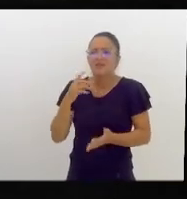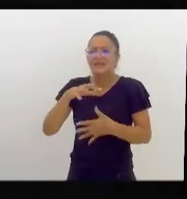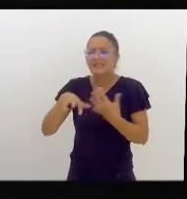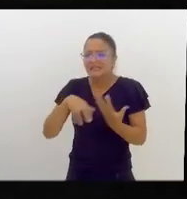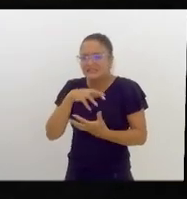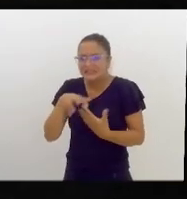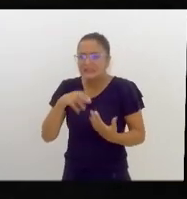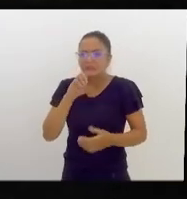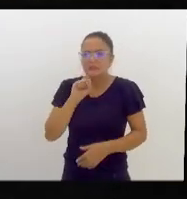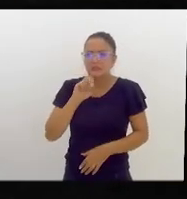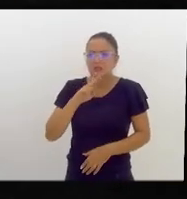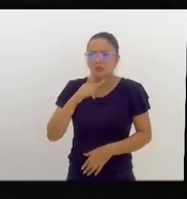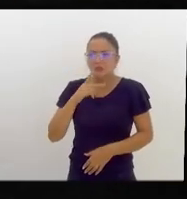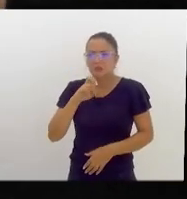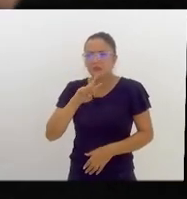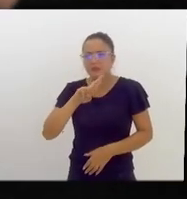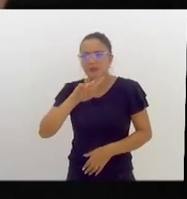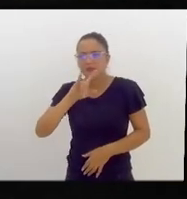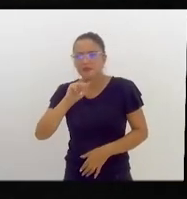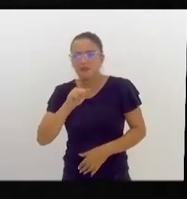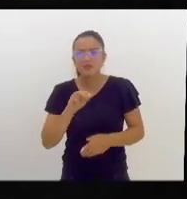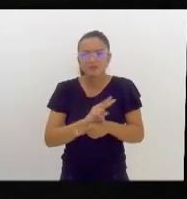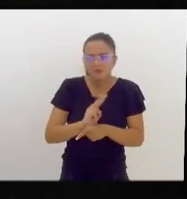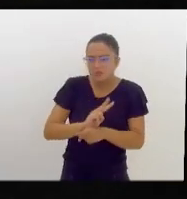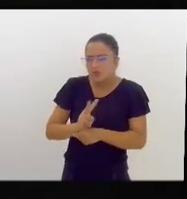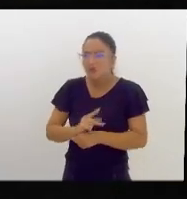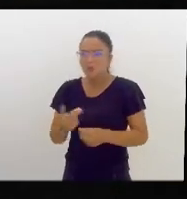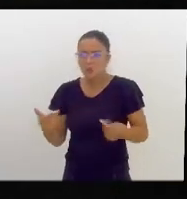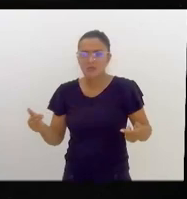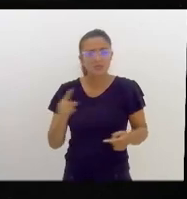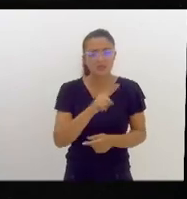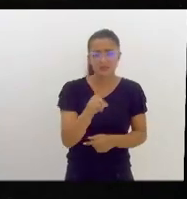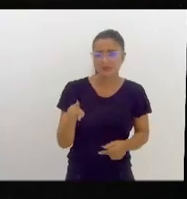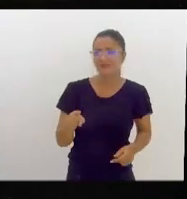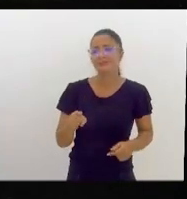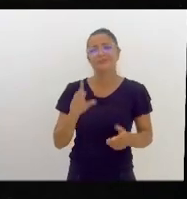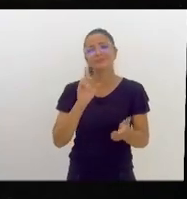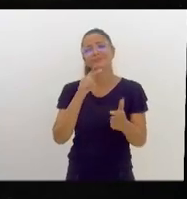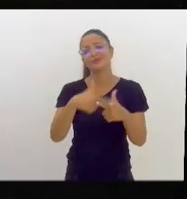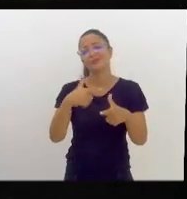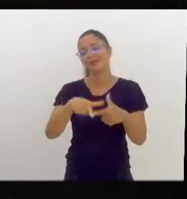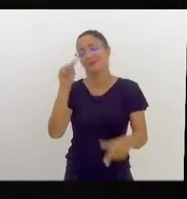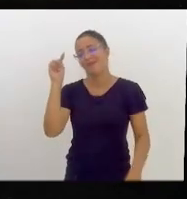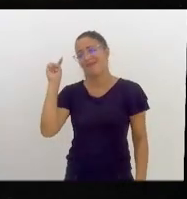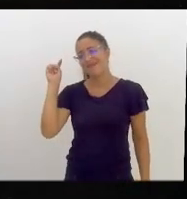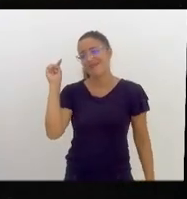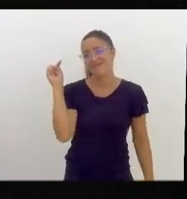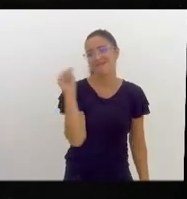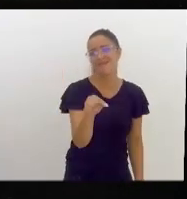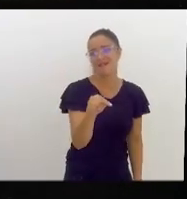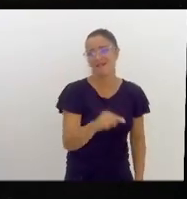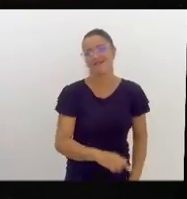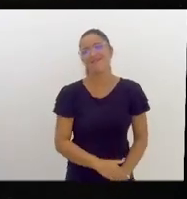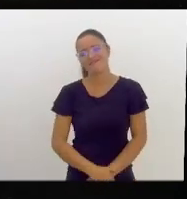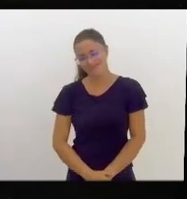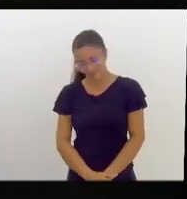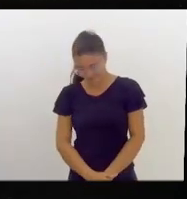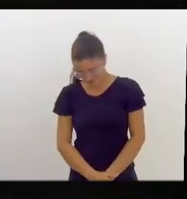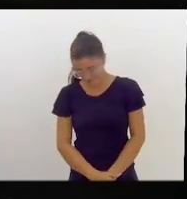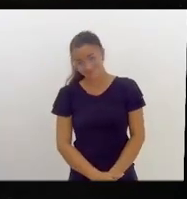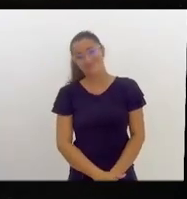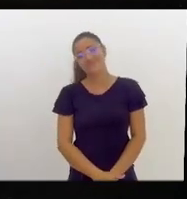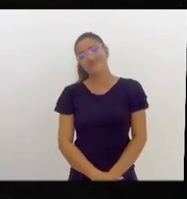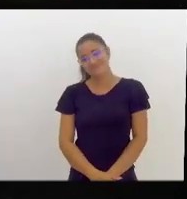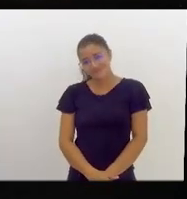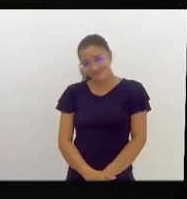da Supervia, e fica muito claro aonde está o problema e quais são as rotas